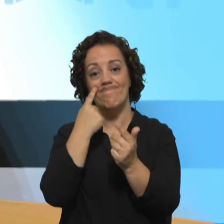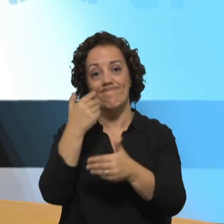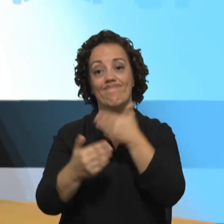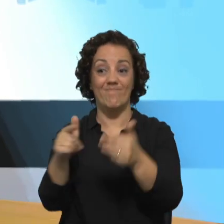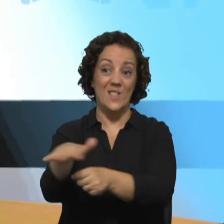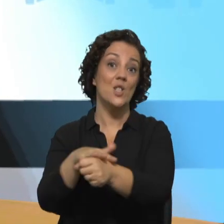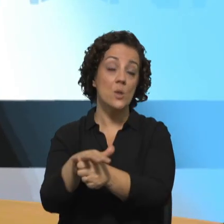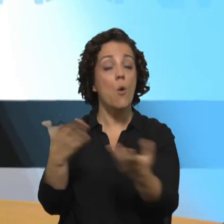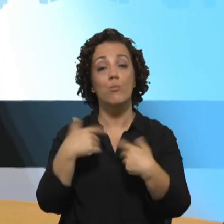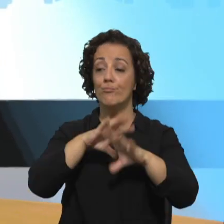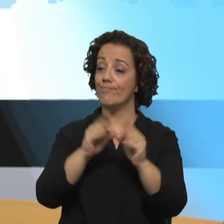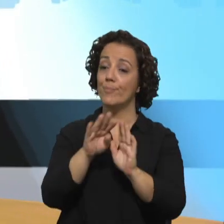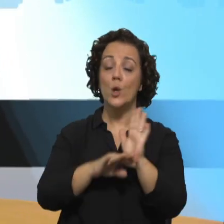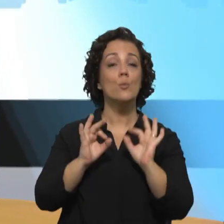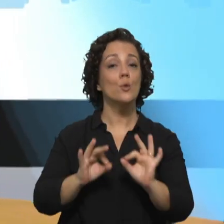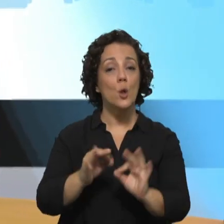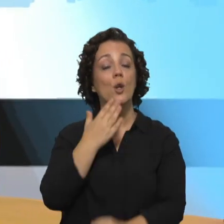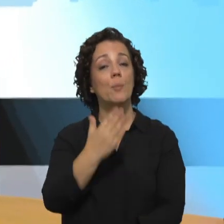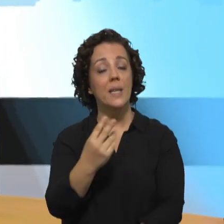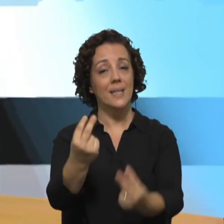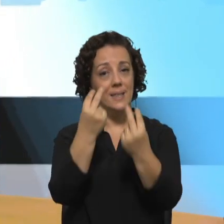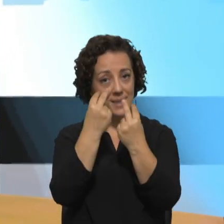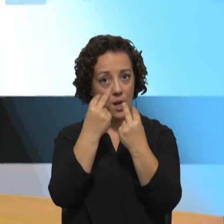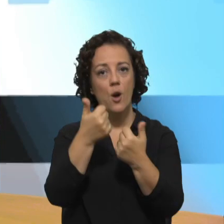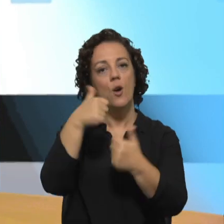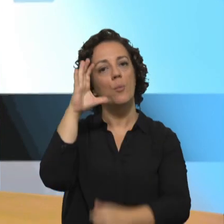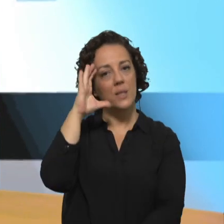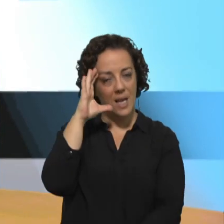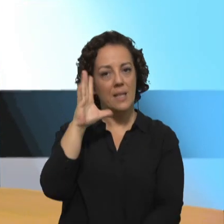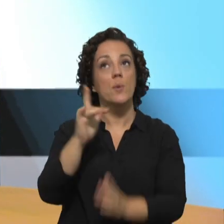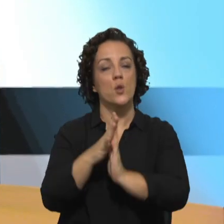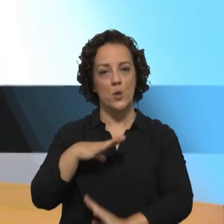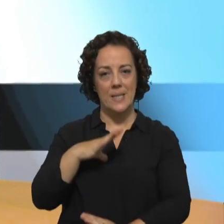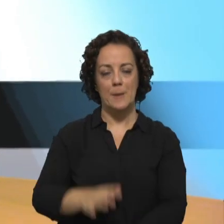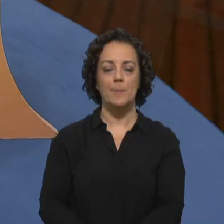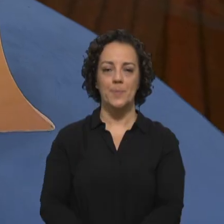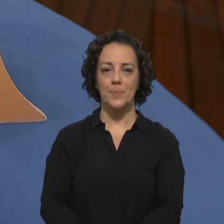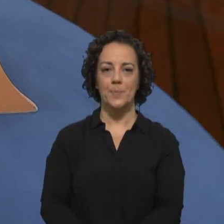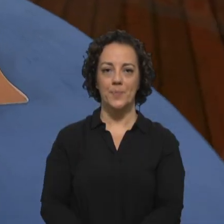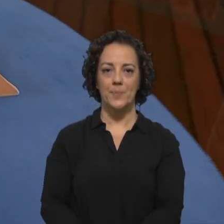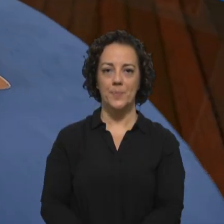situação. Ficamos por aqui. Muito bem. Obrigado pela sua atenção. Tenha uma boa tarde. Até amanhã, se Deus quiser.